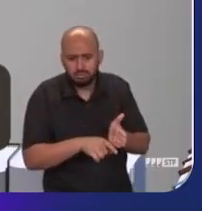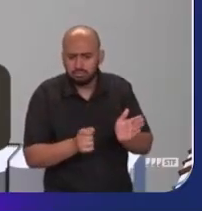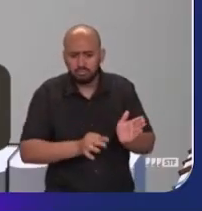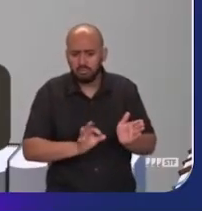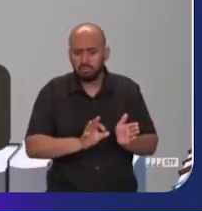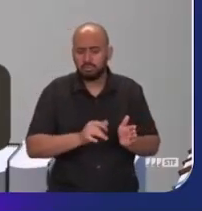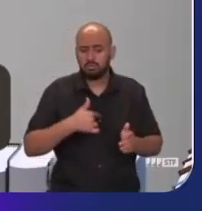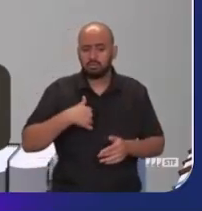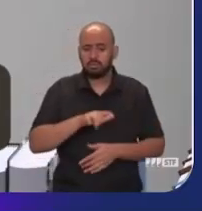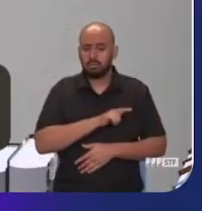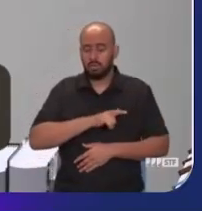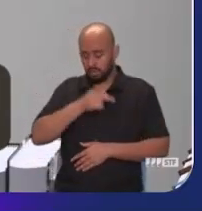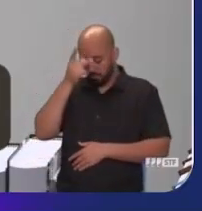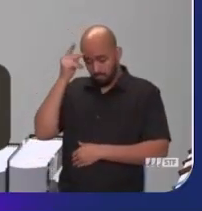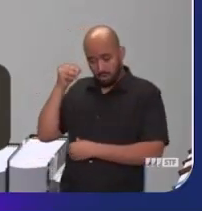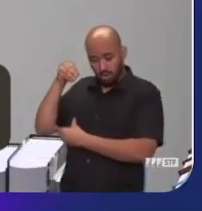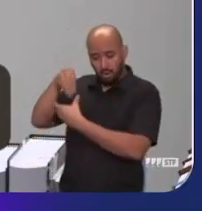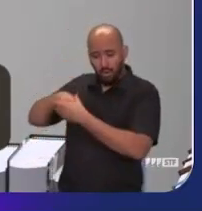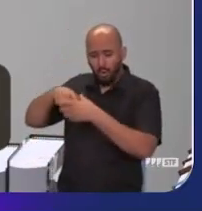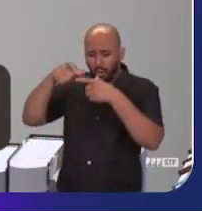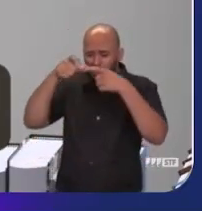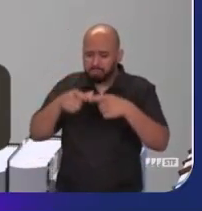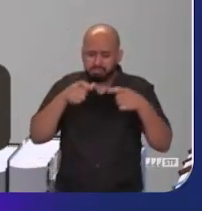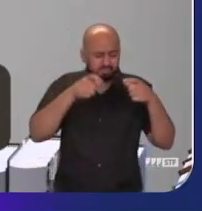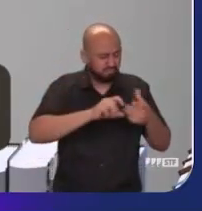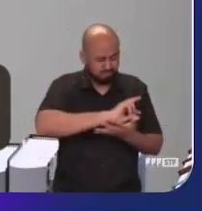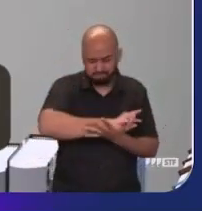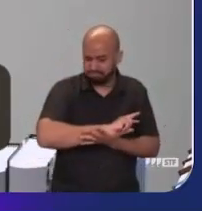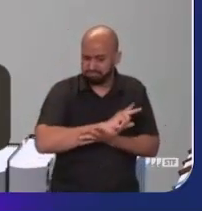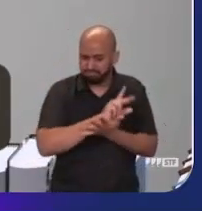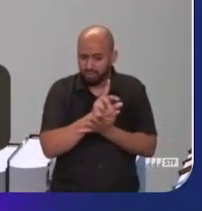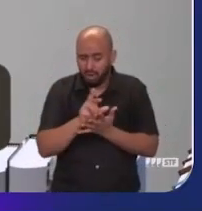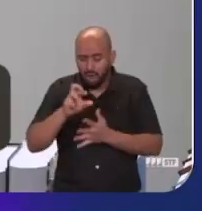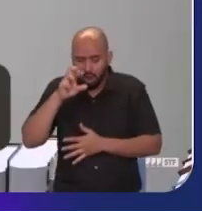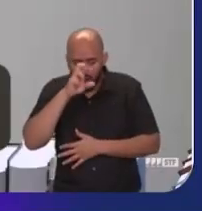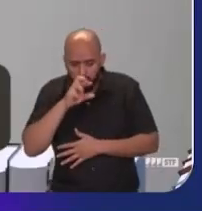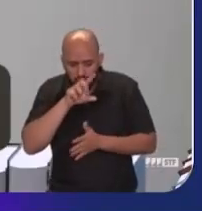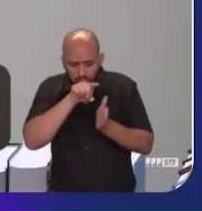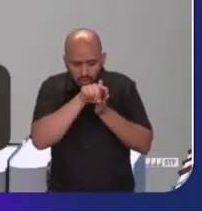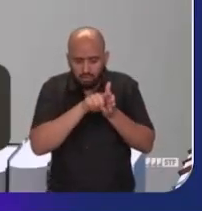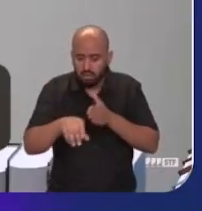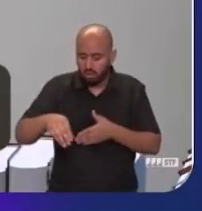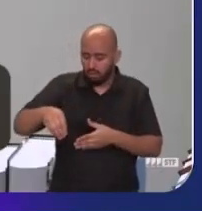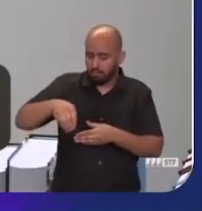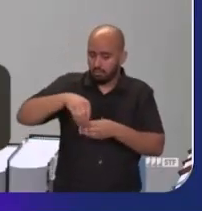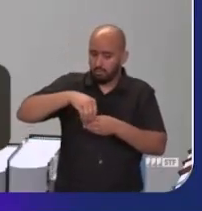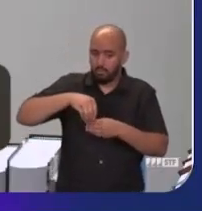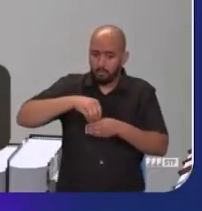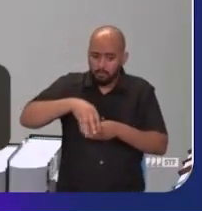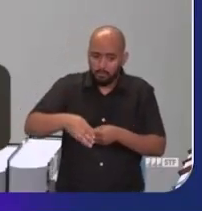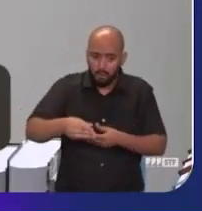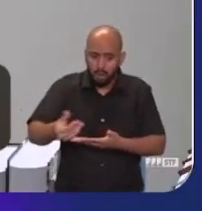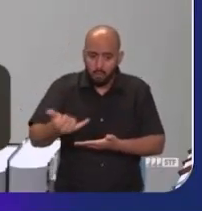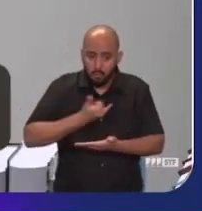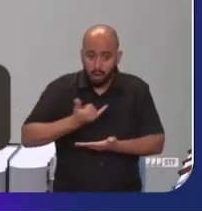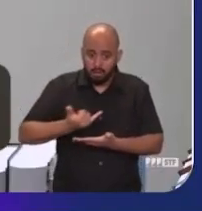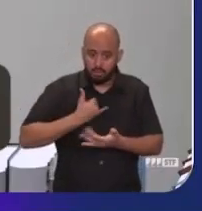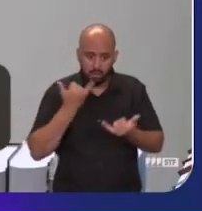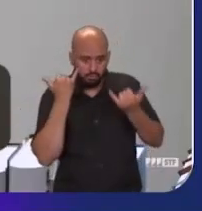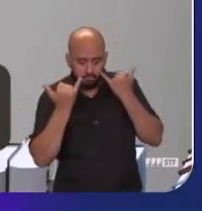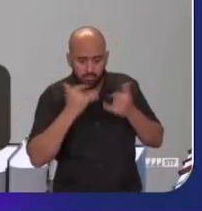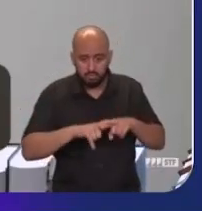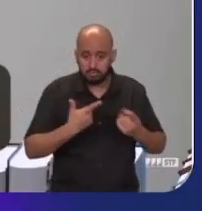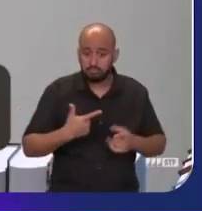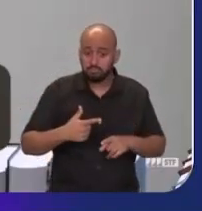tem um cara infiltrado em tudo quanto é lugar, monitorando e passando para a gente as informações. Nessas